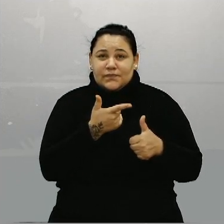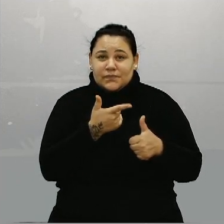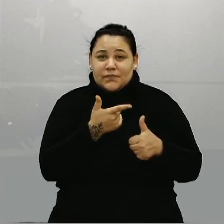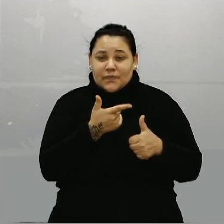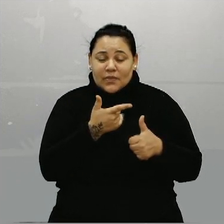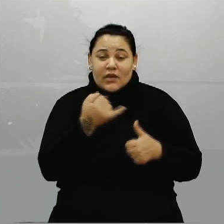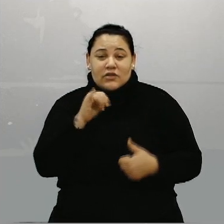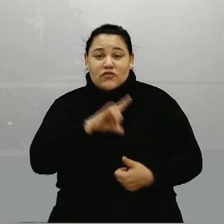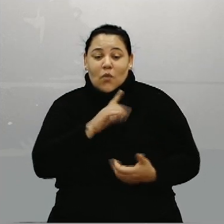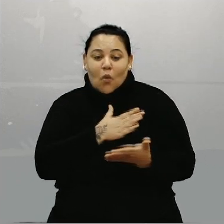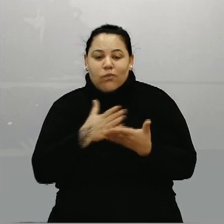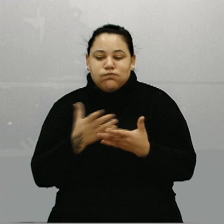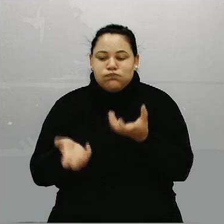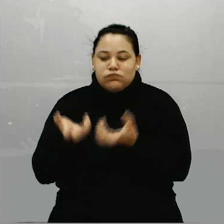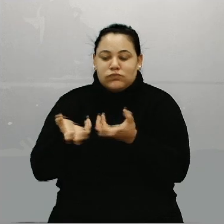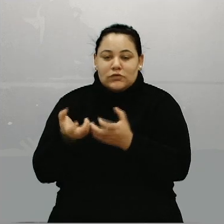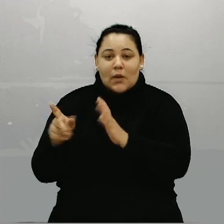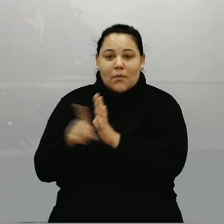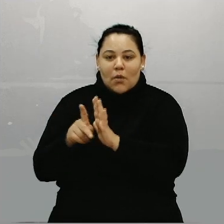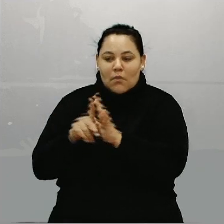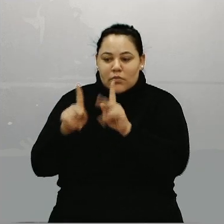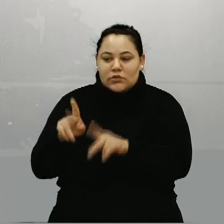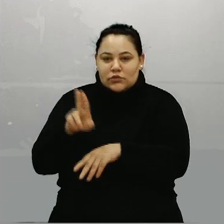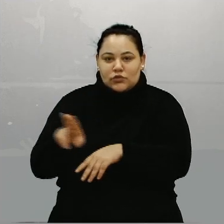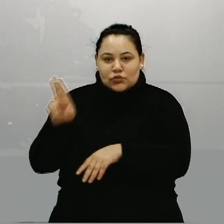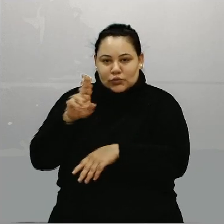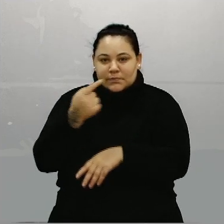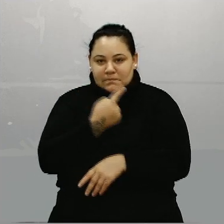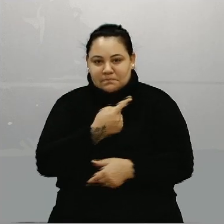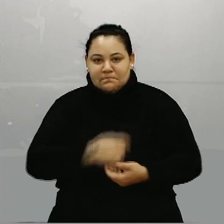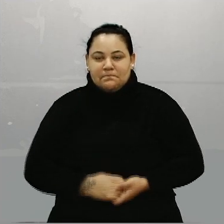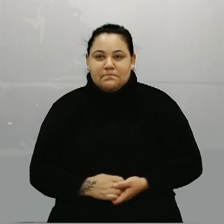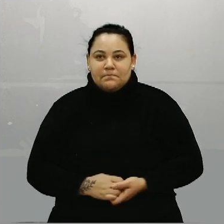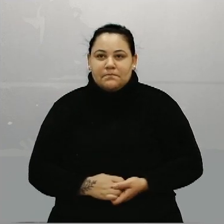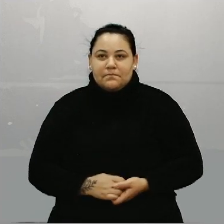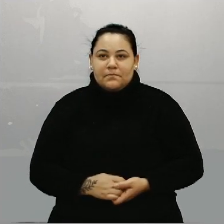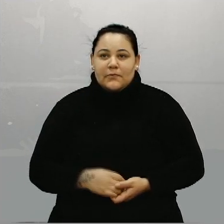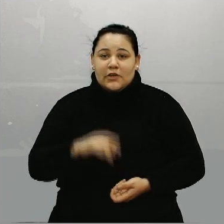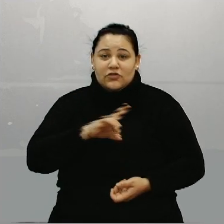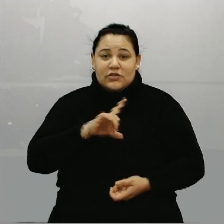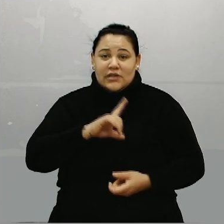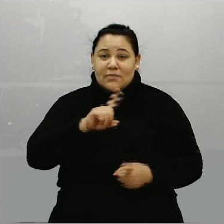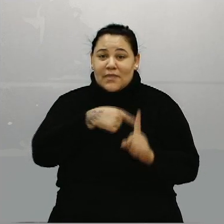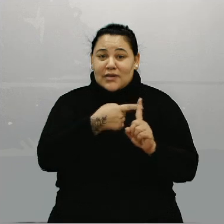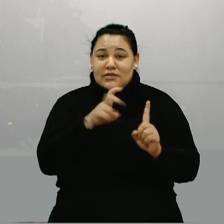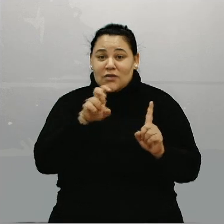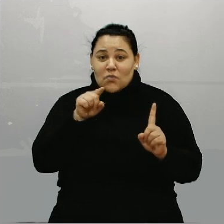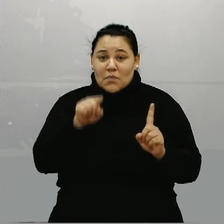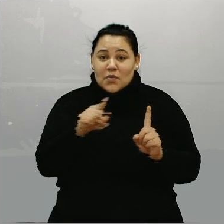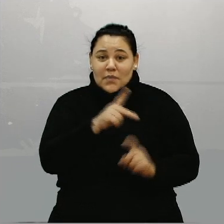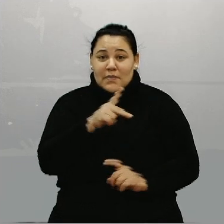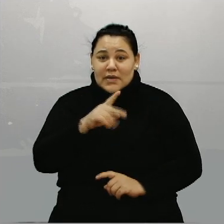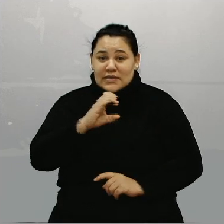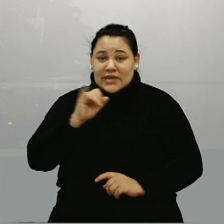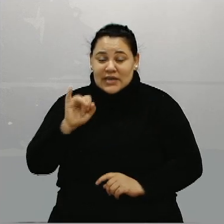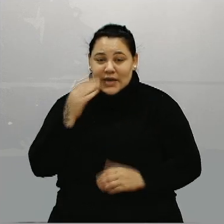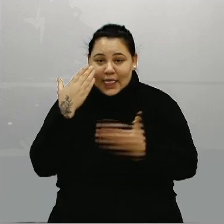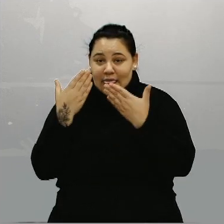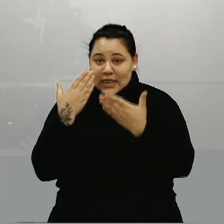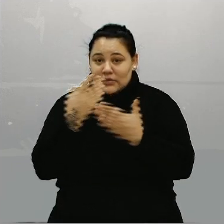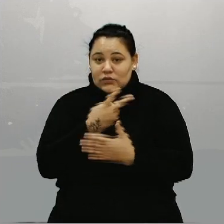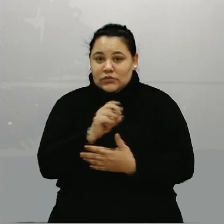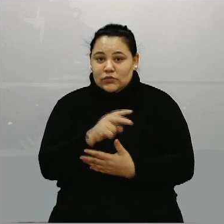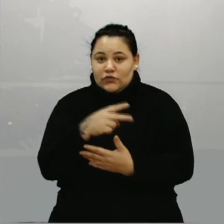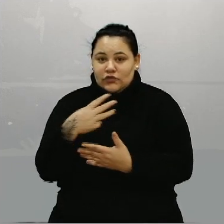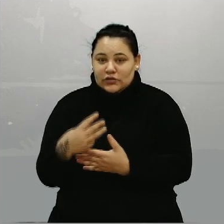eventual princípio de incêndio pelas próprias pessoas que usam aquela edificação. Então, tivemos mais de 5.000 PPCIs analisados em 2023. A segunda maior